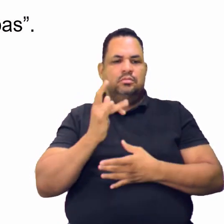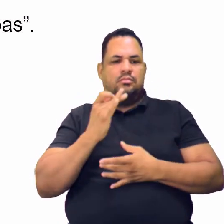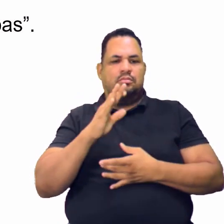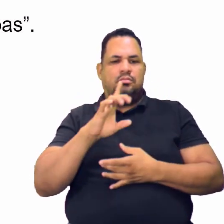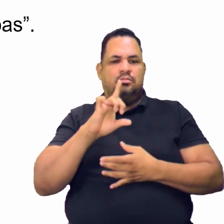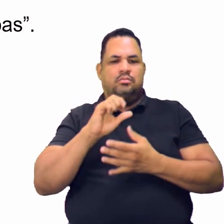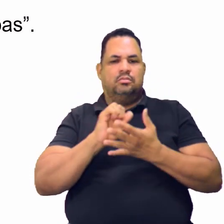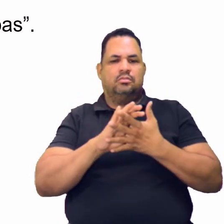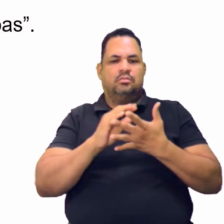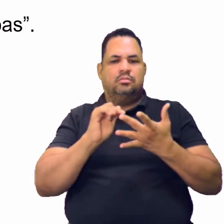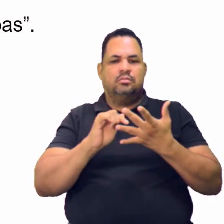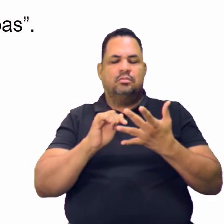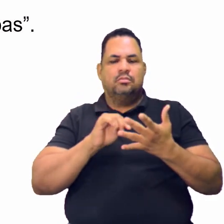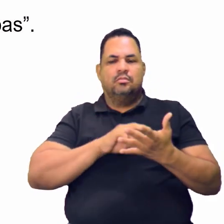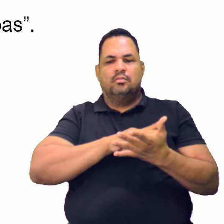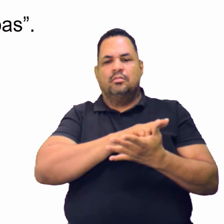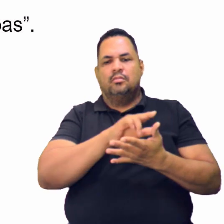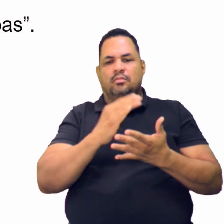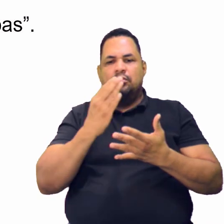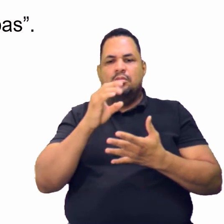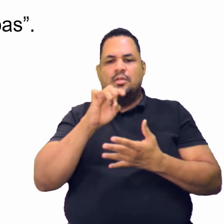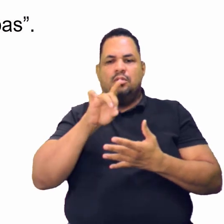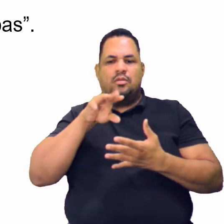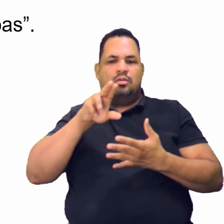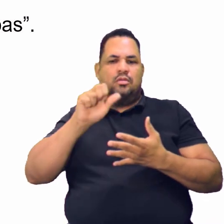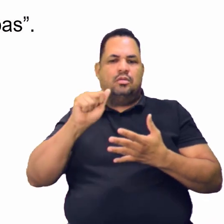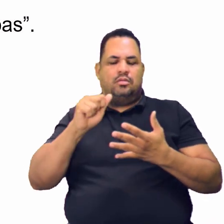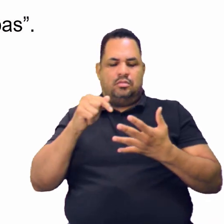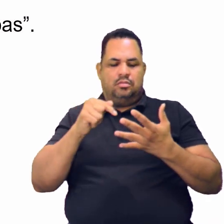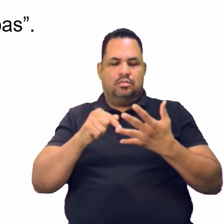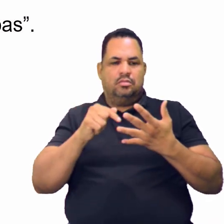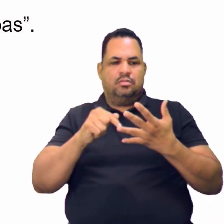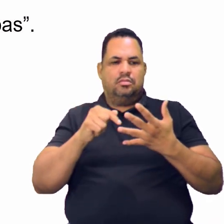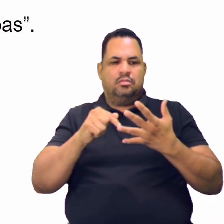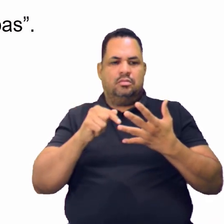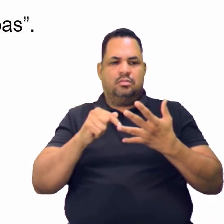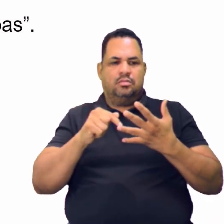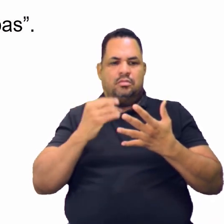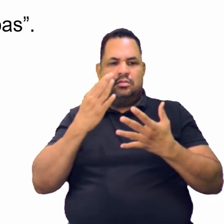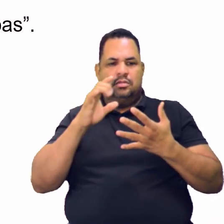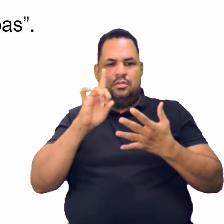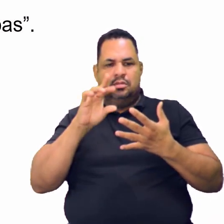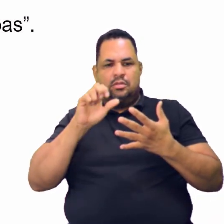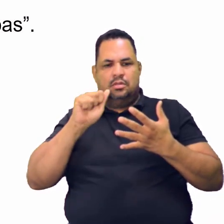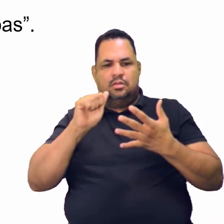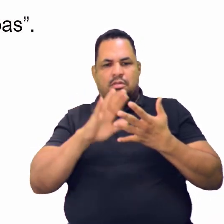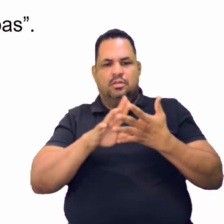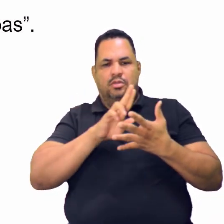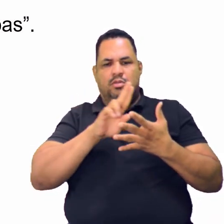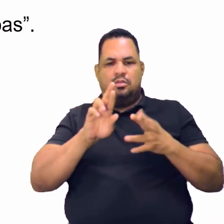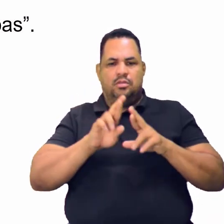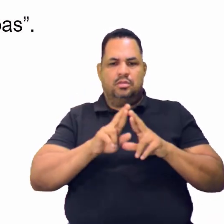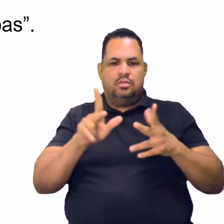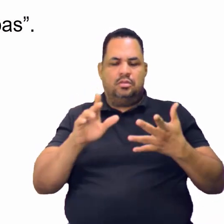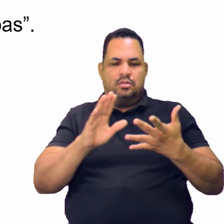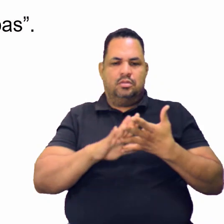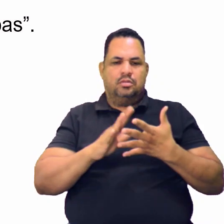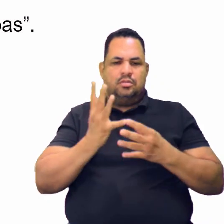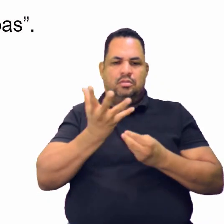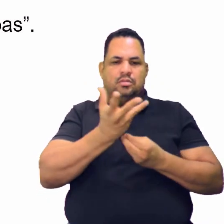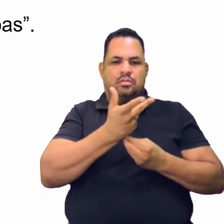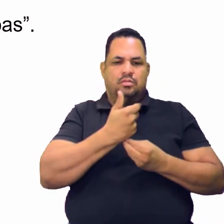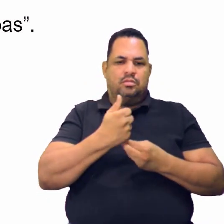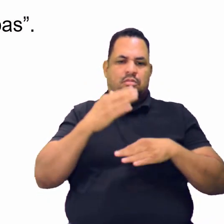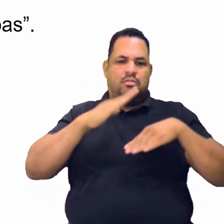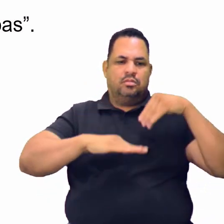exploração hiperbólica da expressão inúmeras coroas. D, citação aleatória de nomes de diferentes